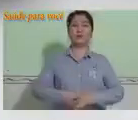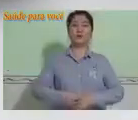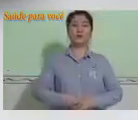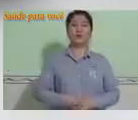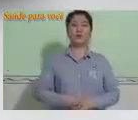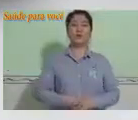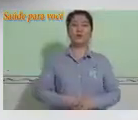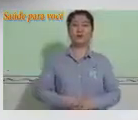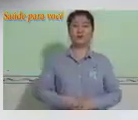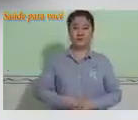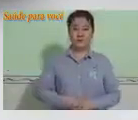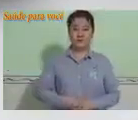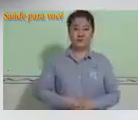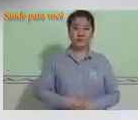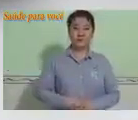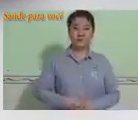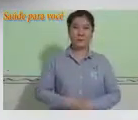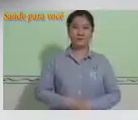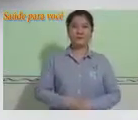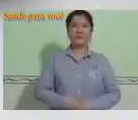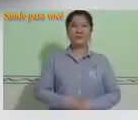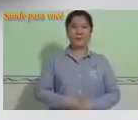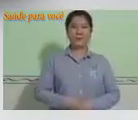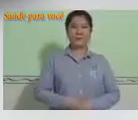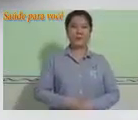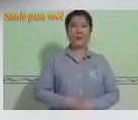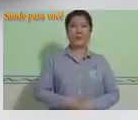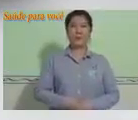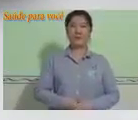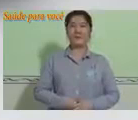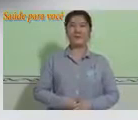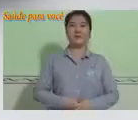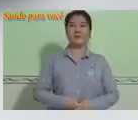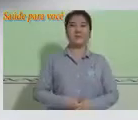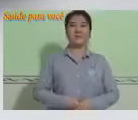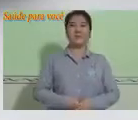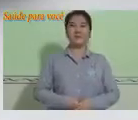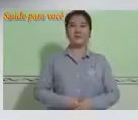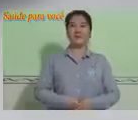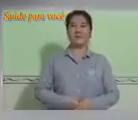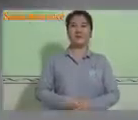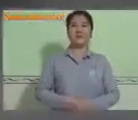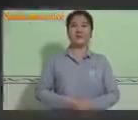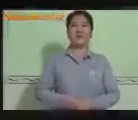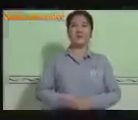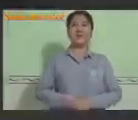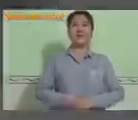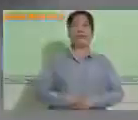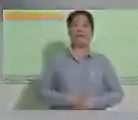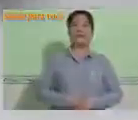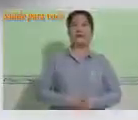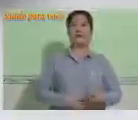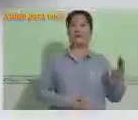Comer estes alimentos ricos em fibras é importante, especialmente para os indivíduos que têm parentes próximos com diabetes,